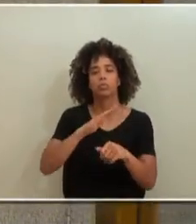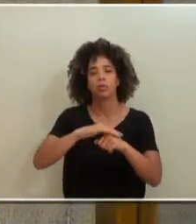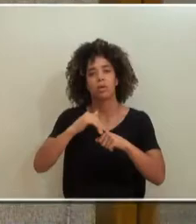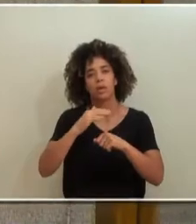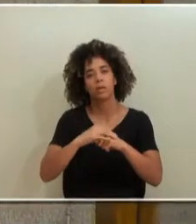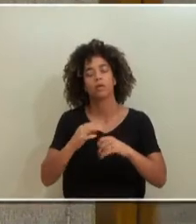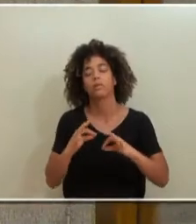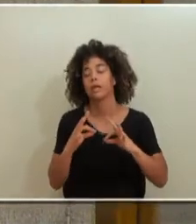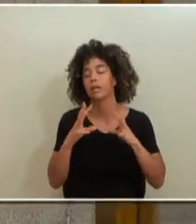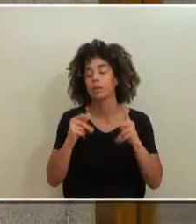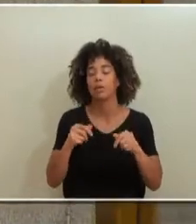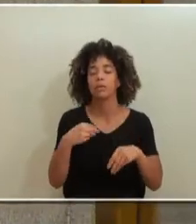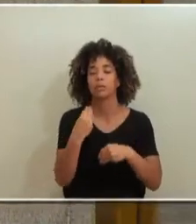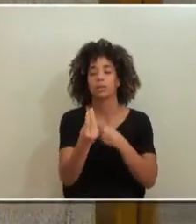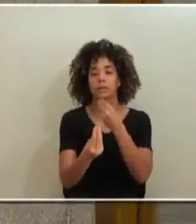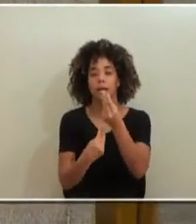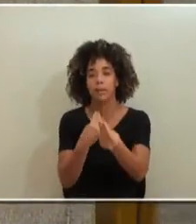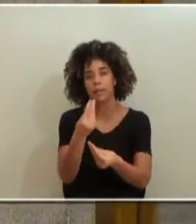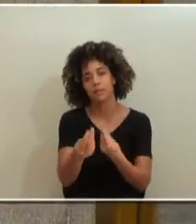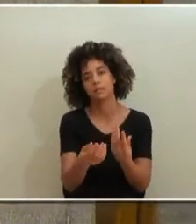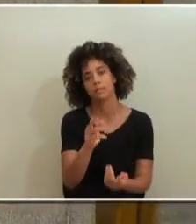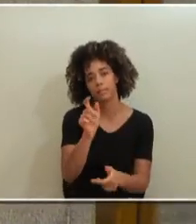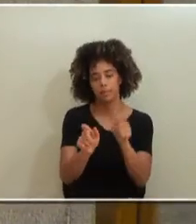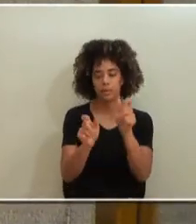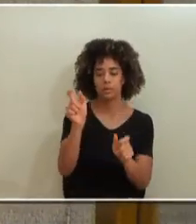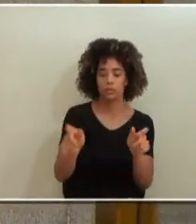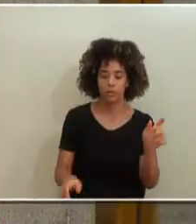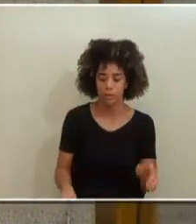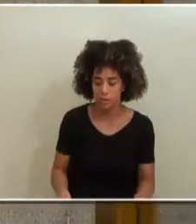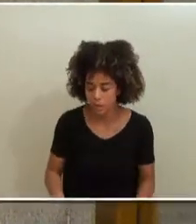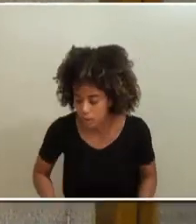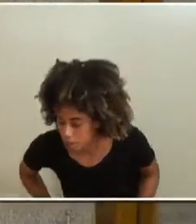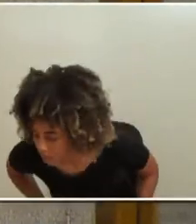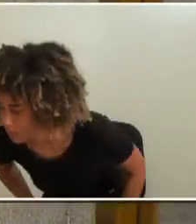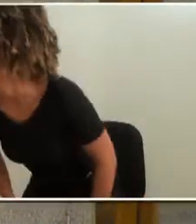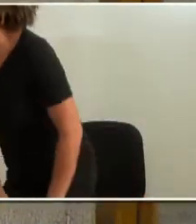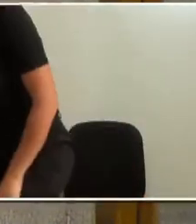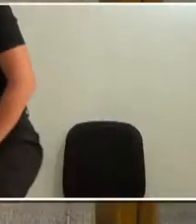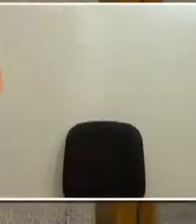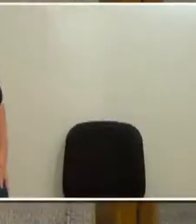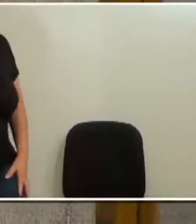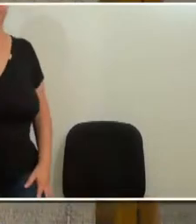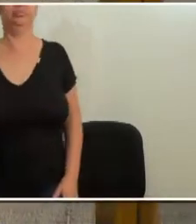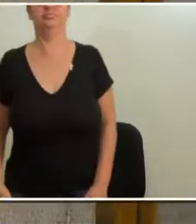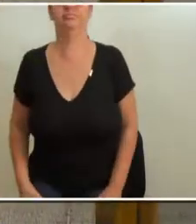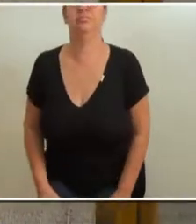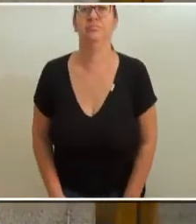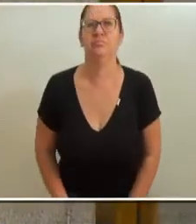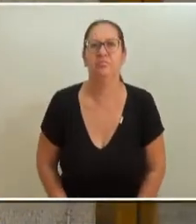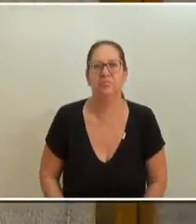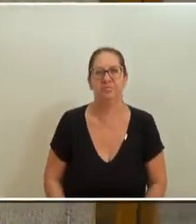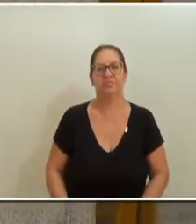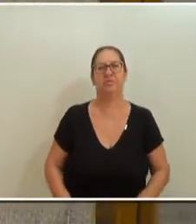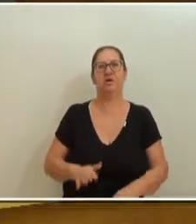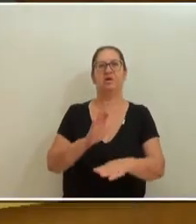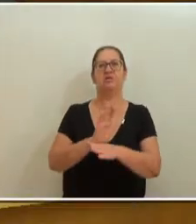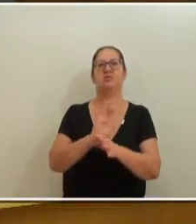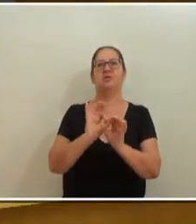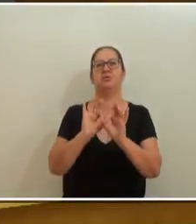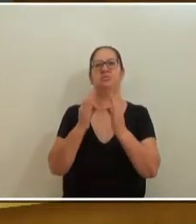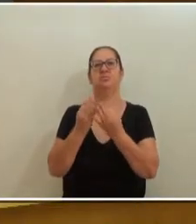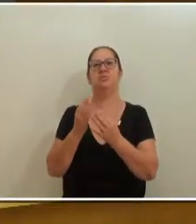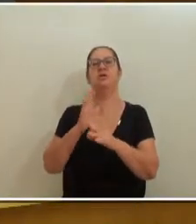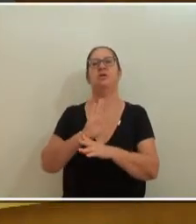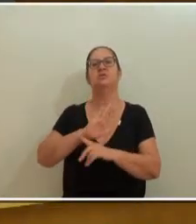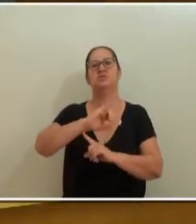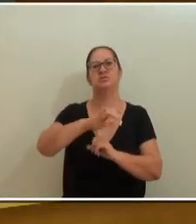linha de servir. Servir a comunidade, servir a família, servir a sociedade. E o Kiko